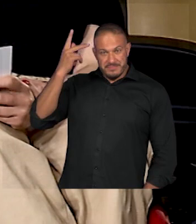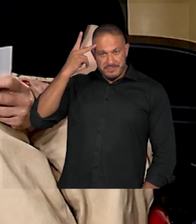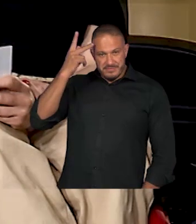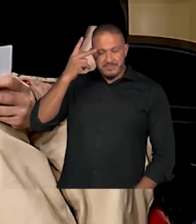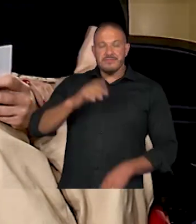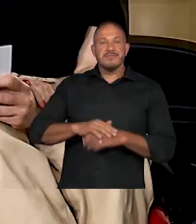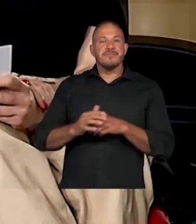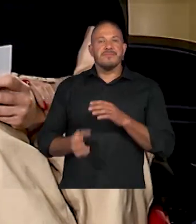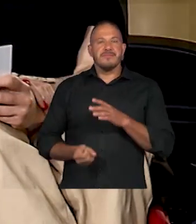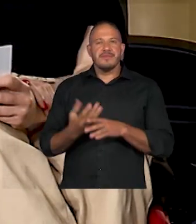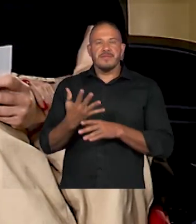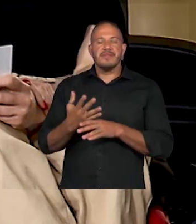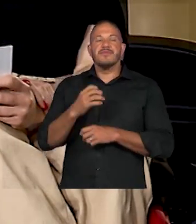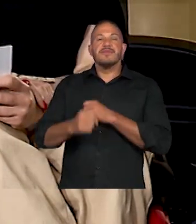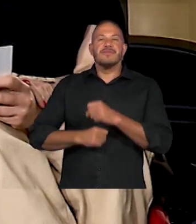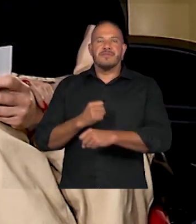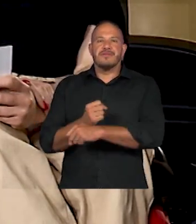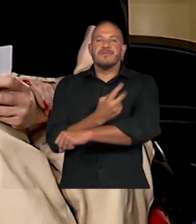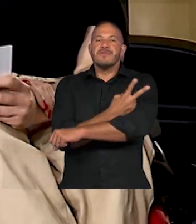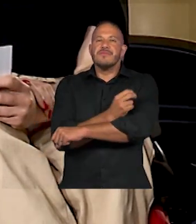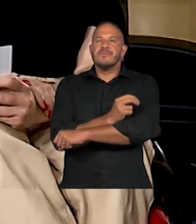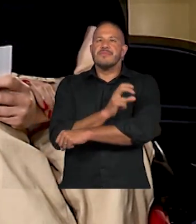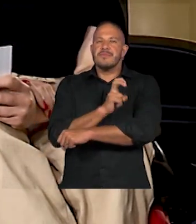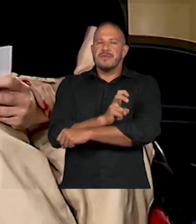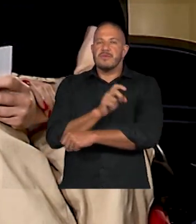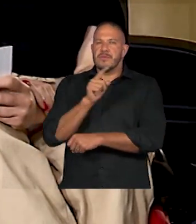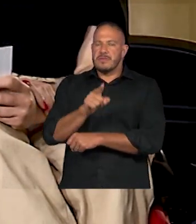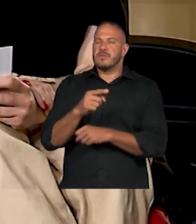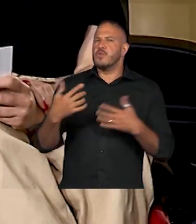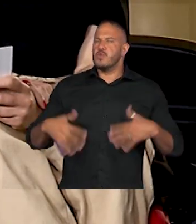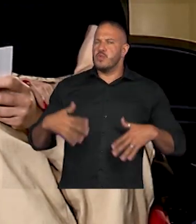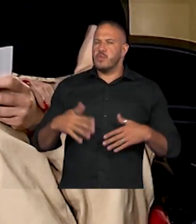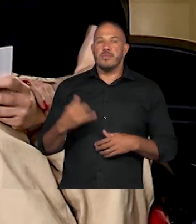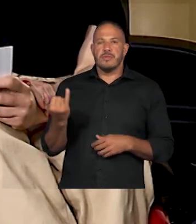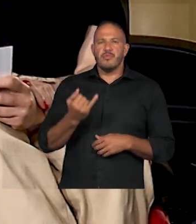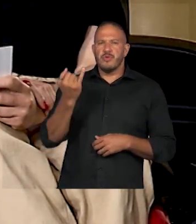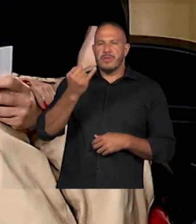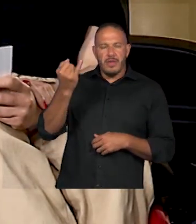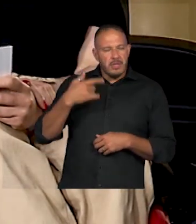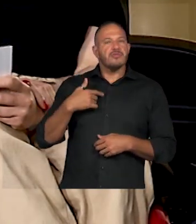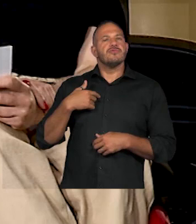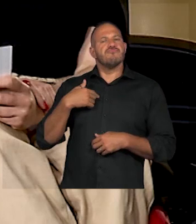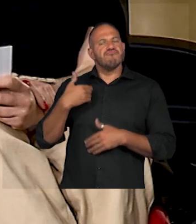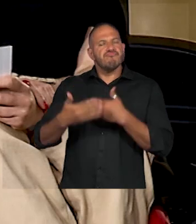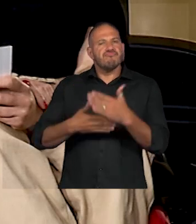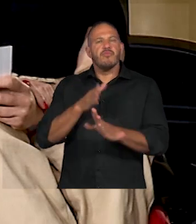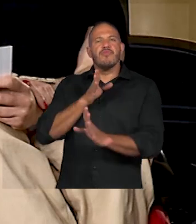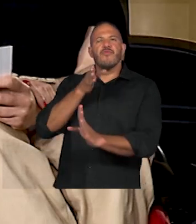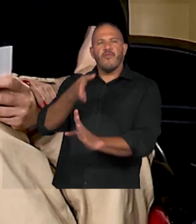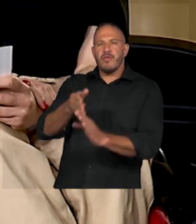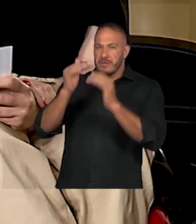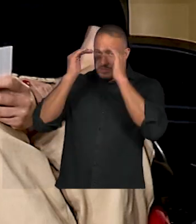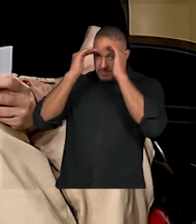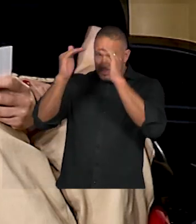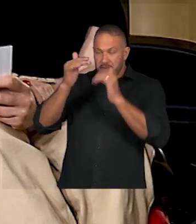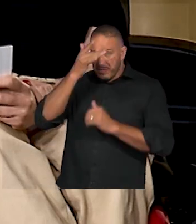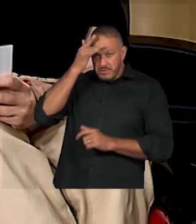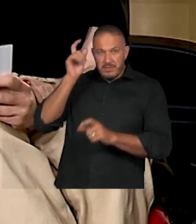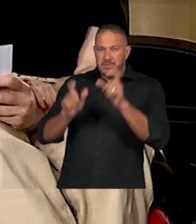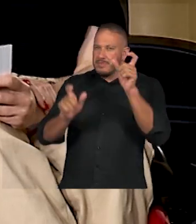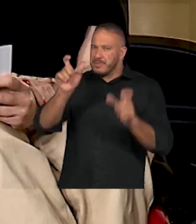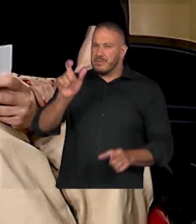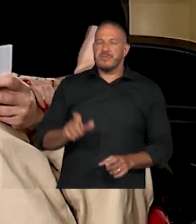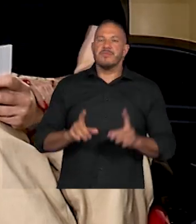em 2005, um passo gigantesco na direção de respeito aos direitos da pessoa com